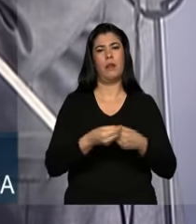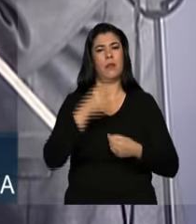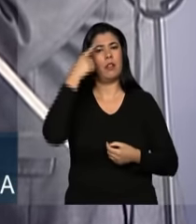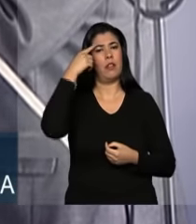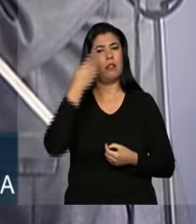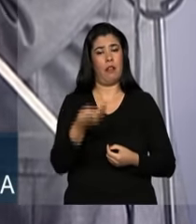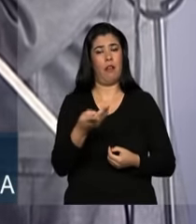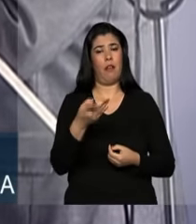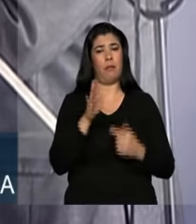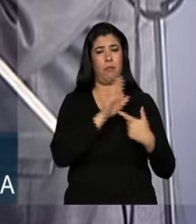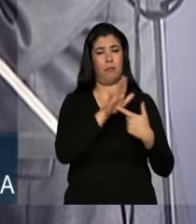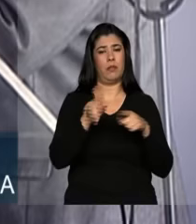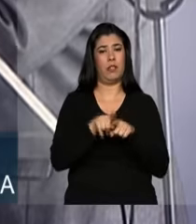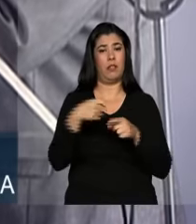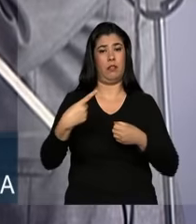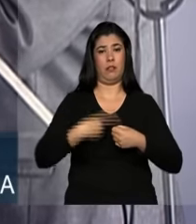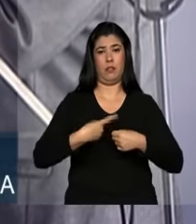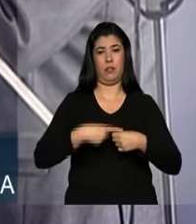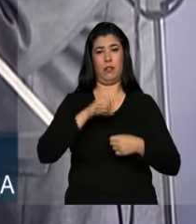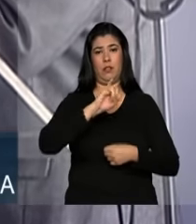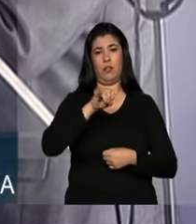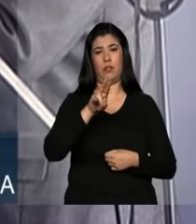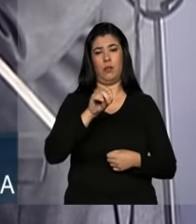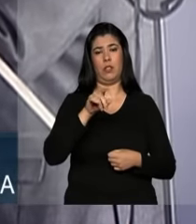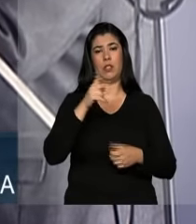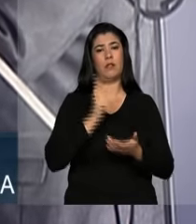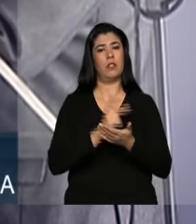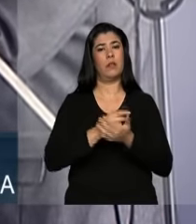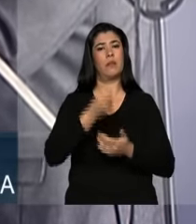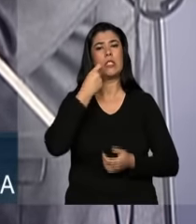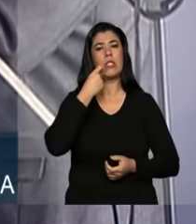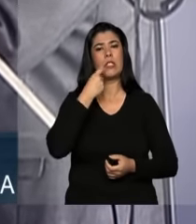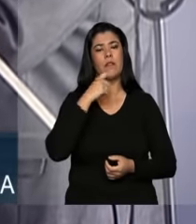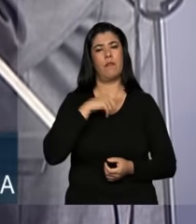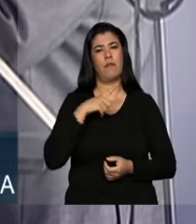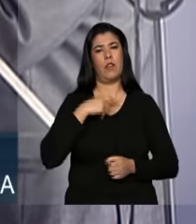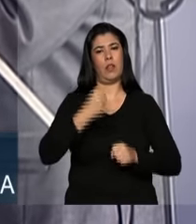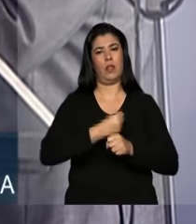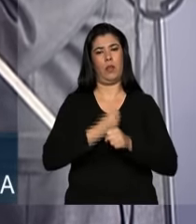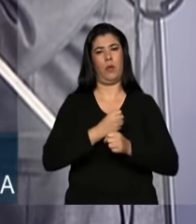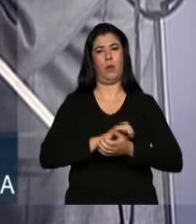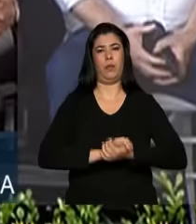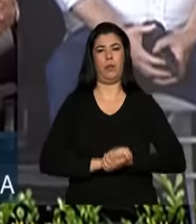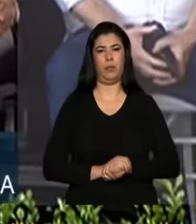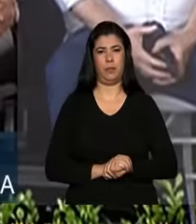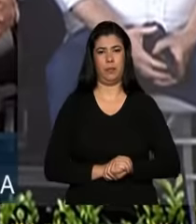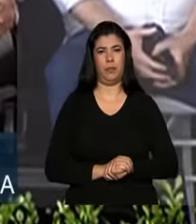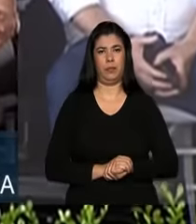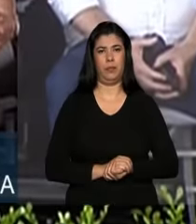ideia, presidente, aqui em Juazeiro, toda sexta-feira tem obra.